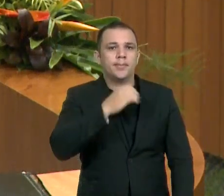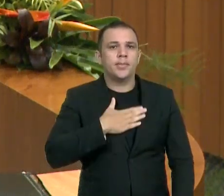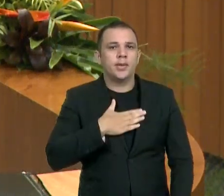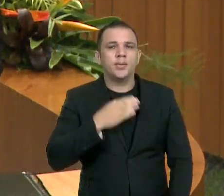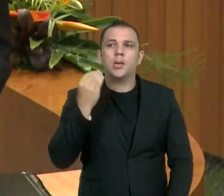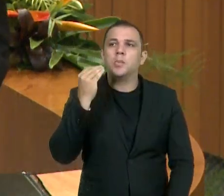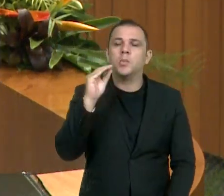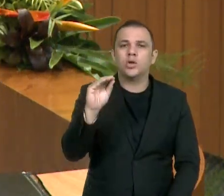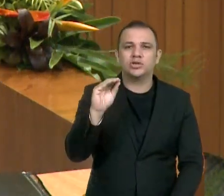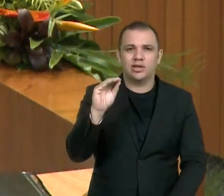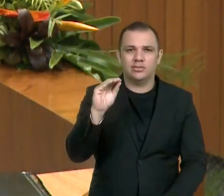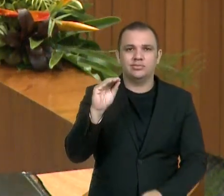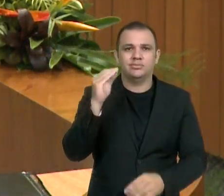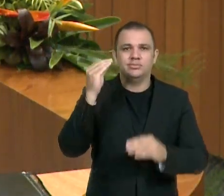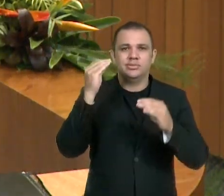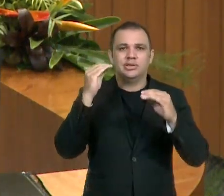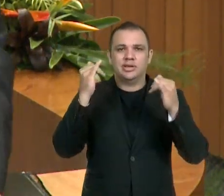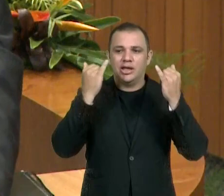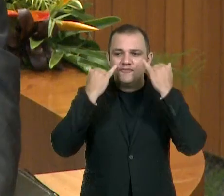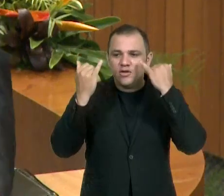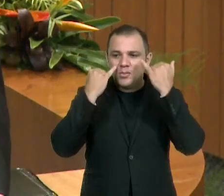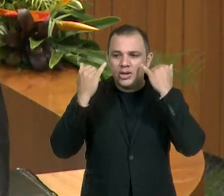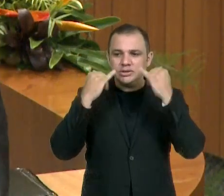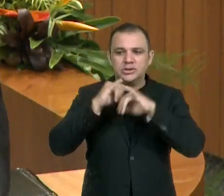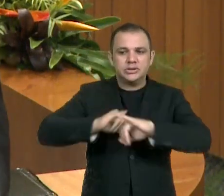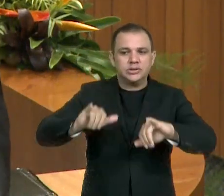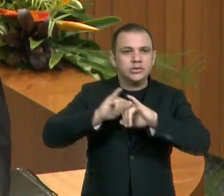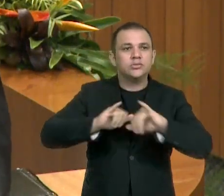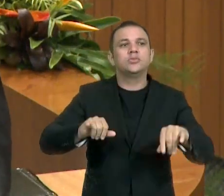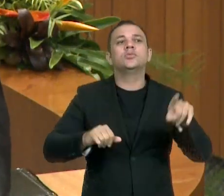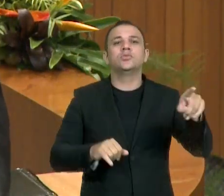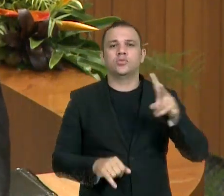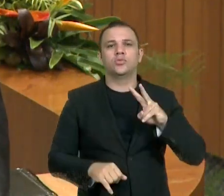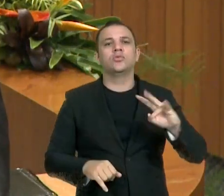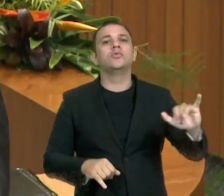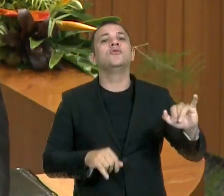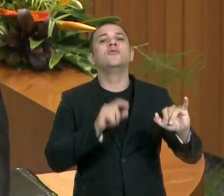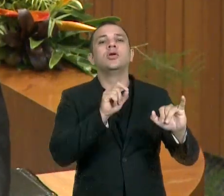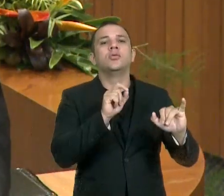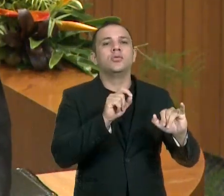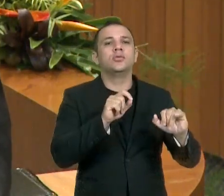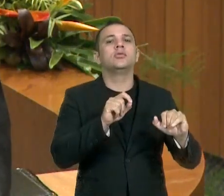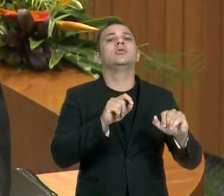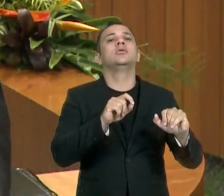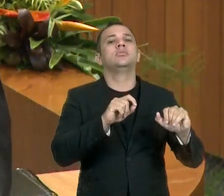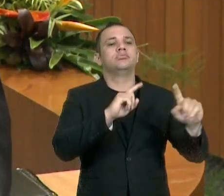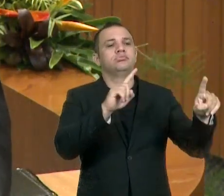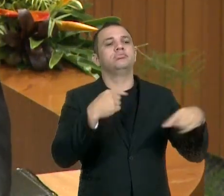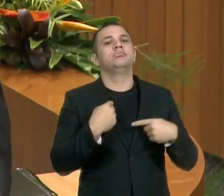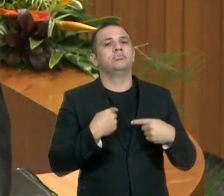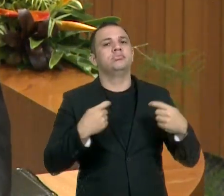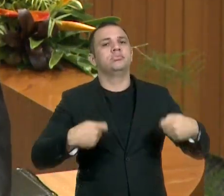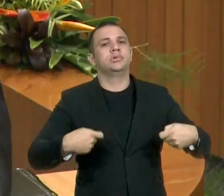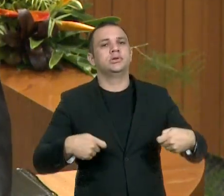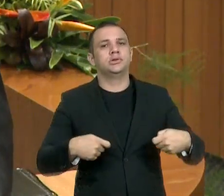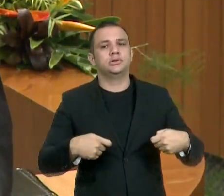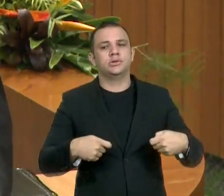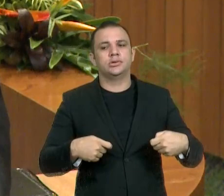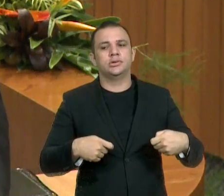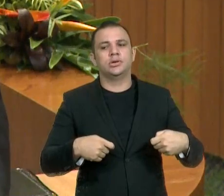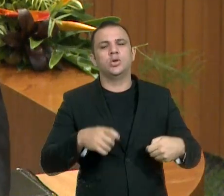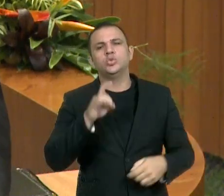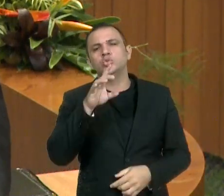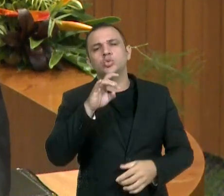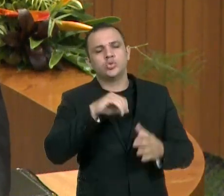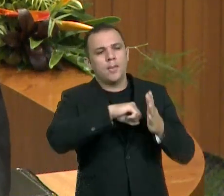teu estilingue, porque precisa só de uma coisa. Me desbloqueia do celular e,